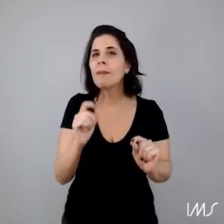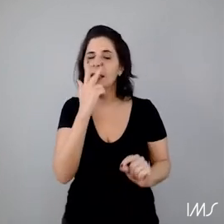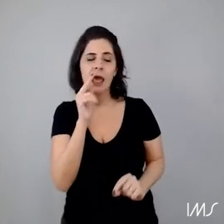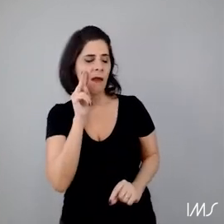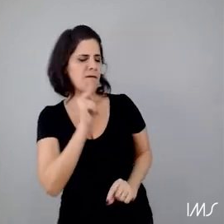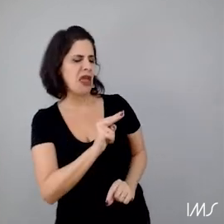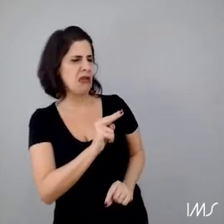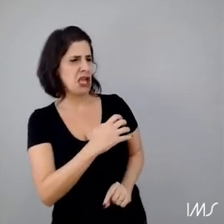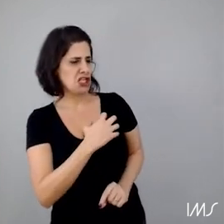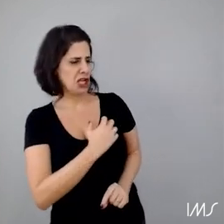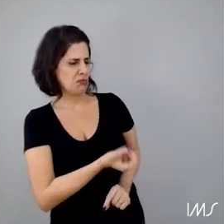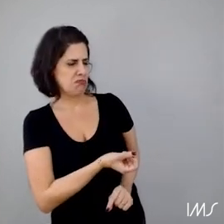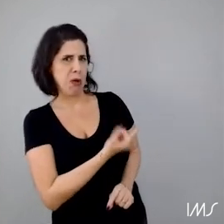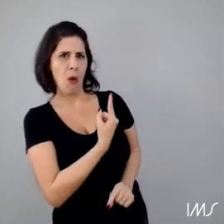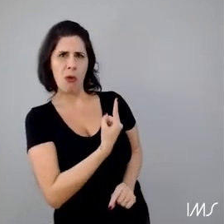exotismo foi